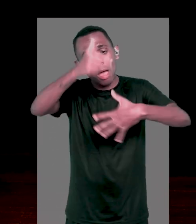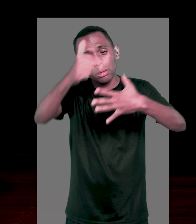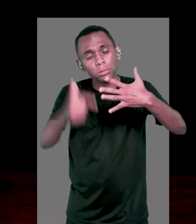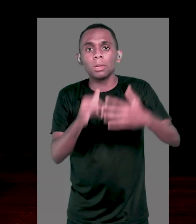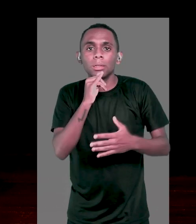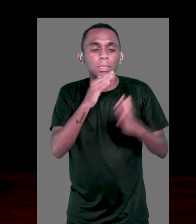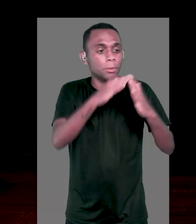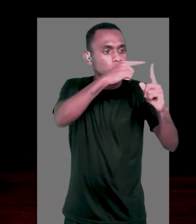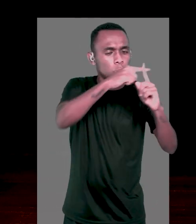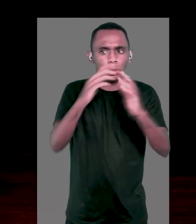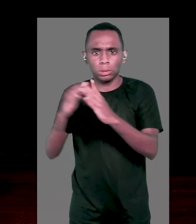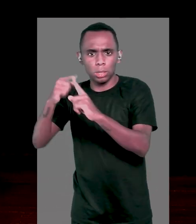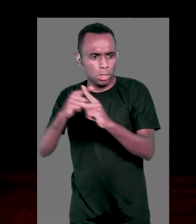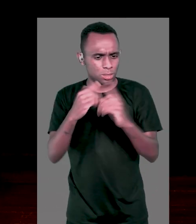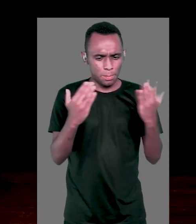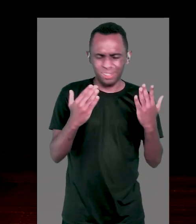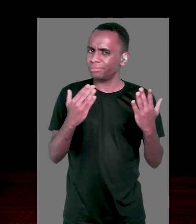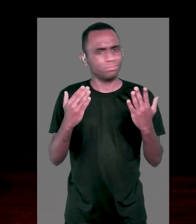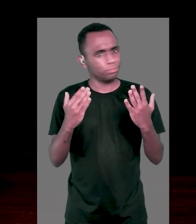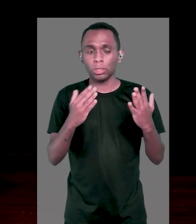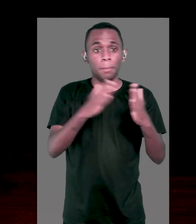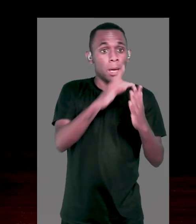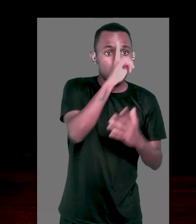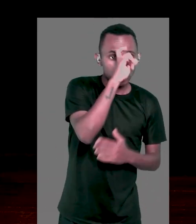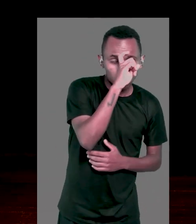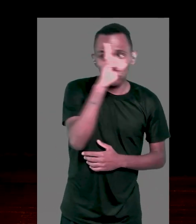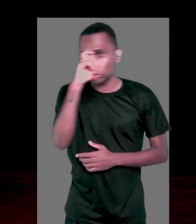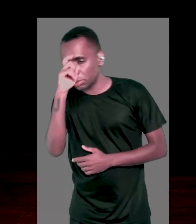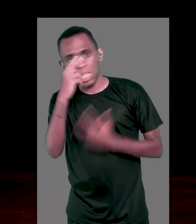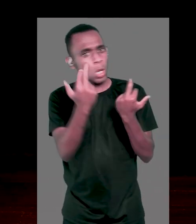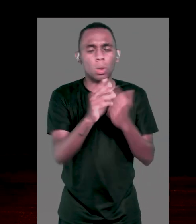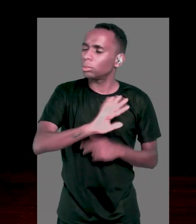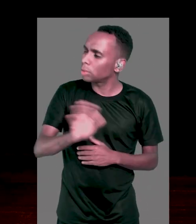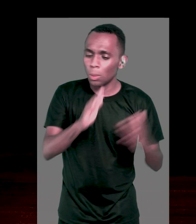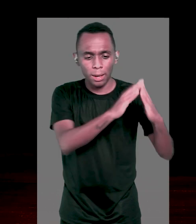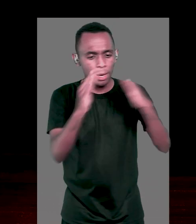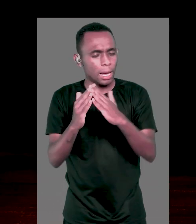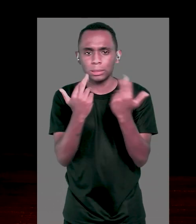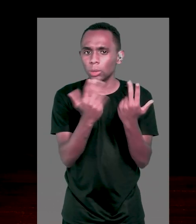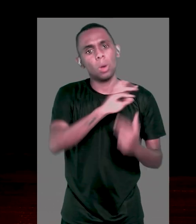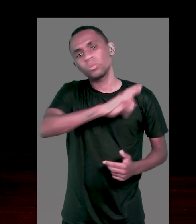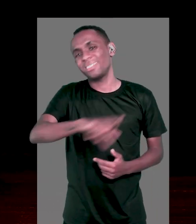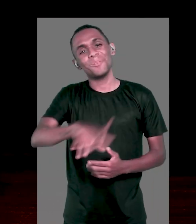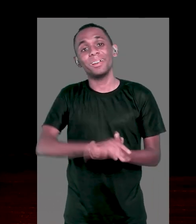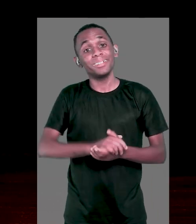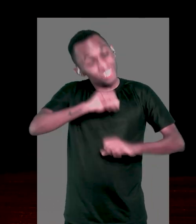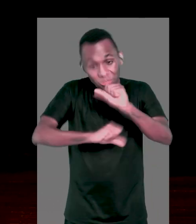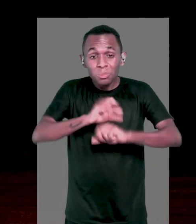que a arquitetura é justamente fascinante porque ela é altamente variada não é